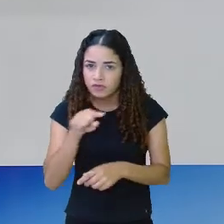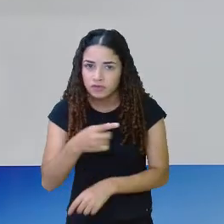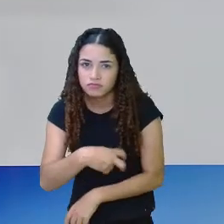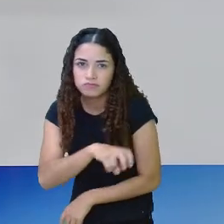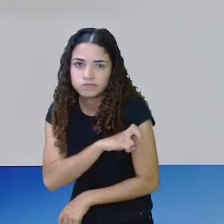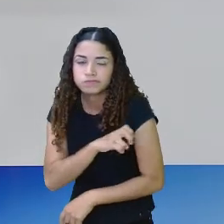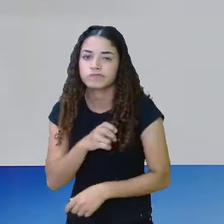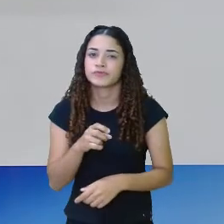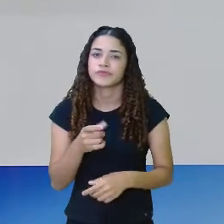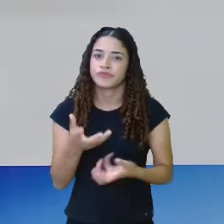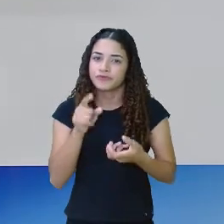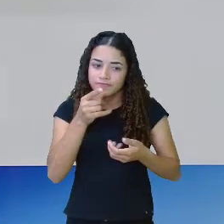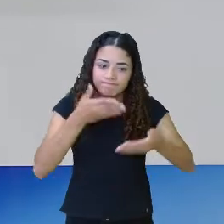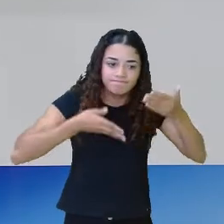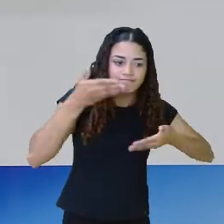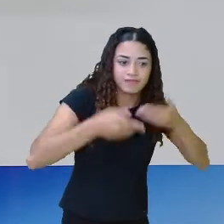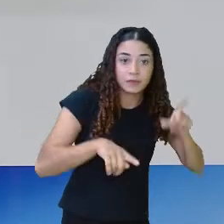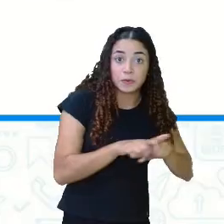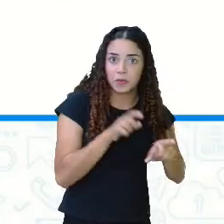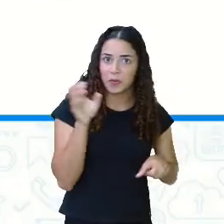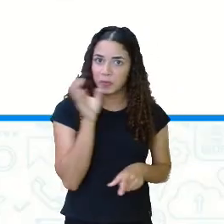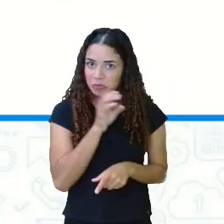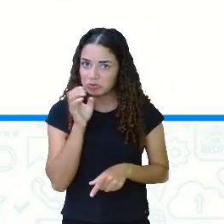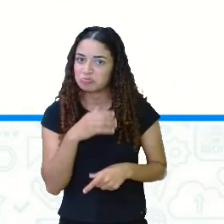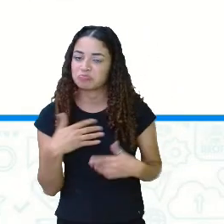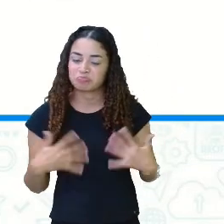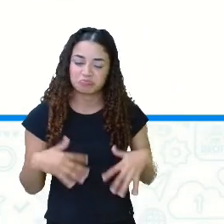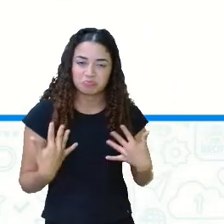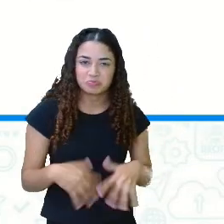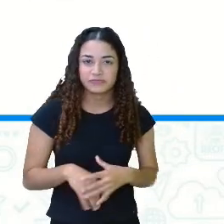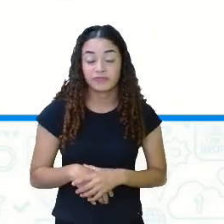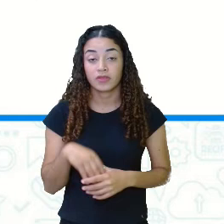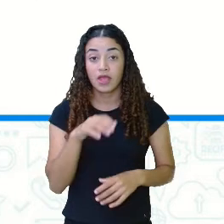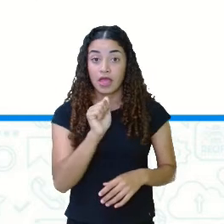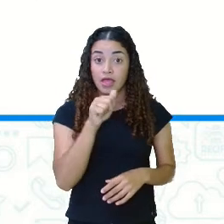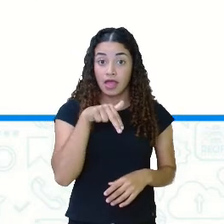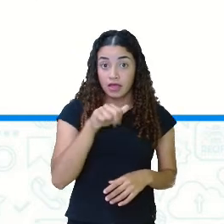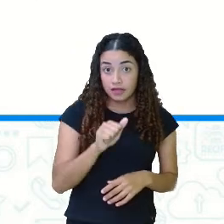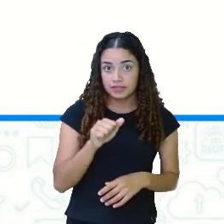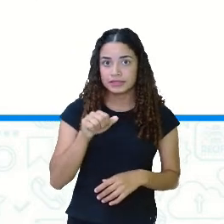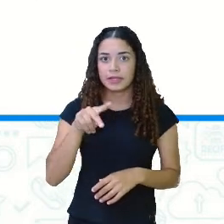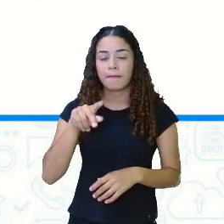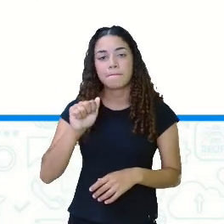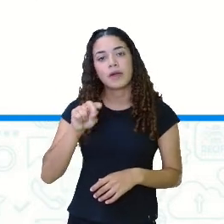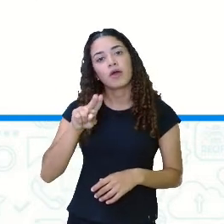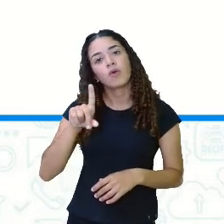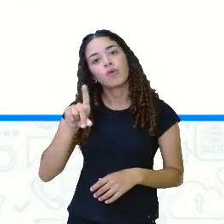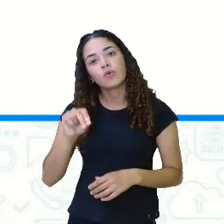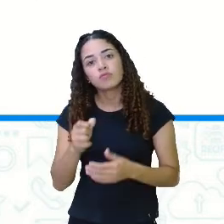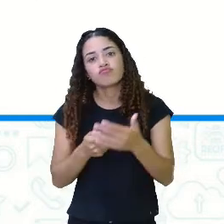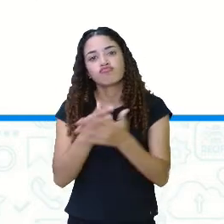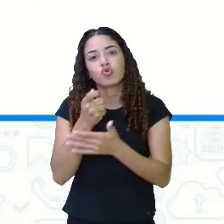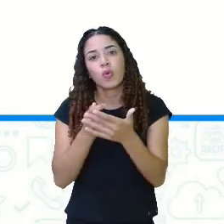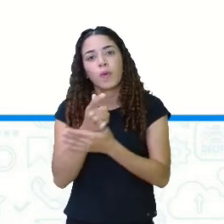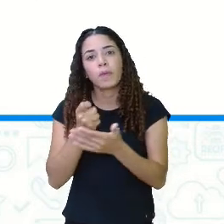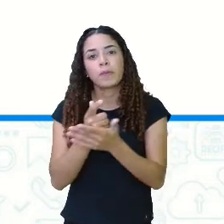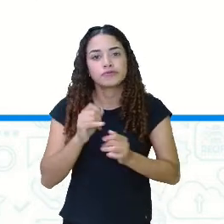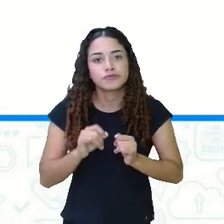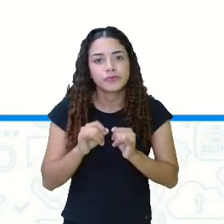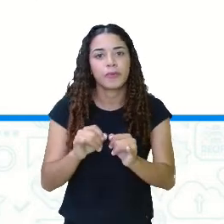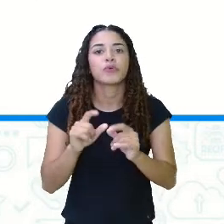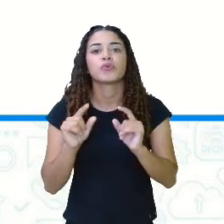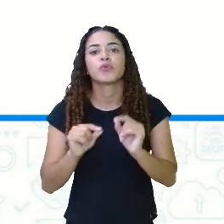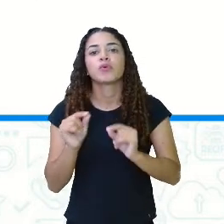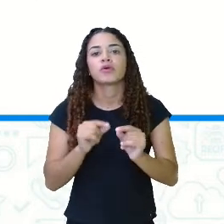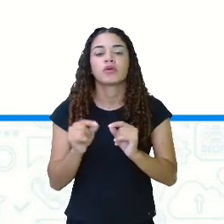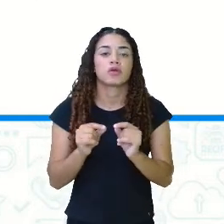muito participativos e rápidos. Ana e Paulo compraram alguns produtos no mercado. Ana comprou